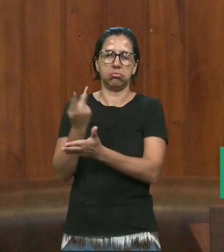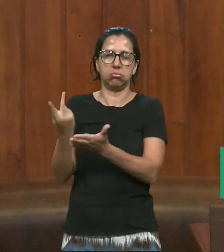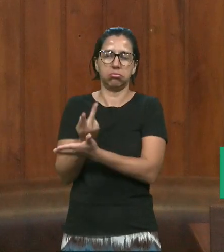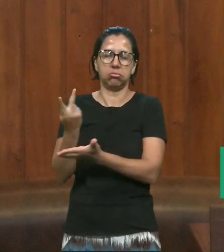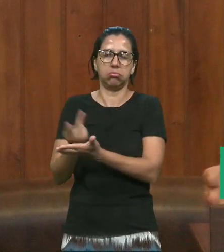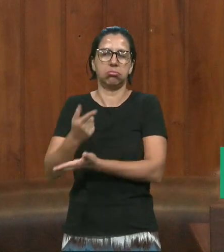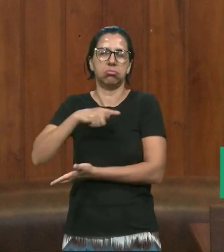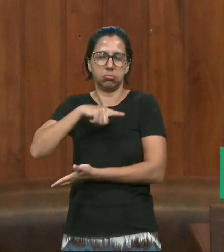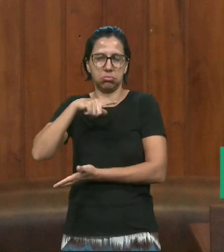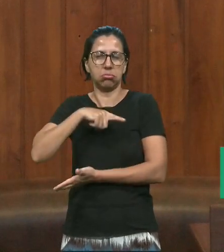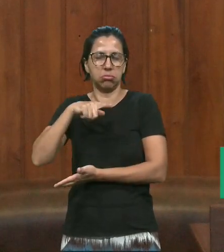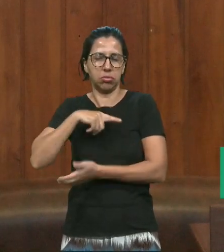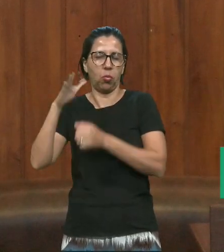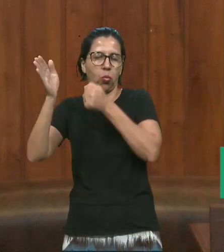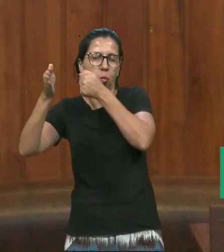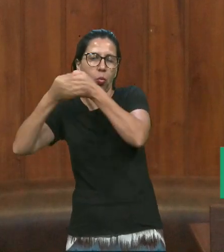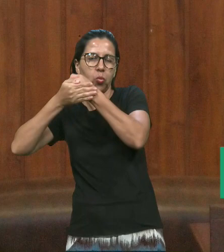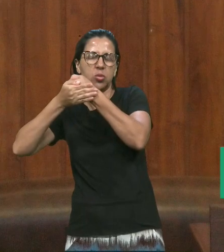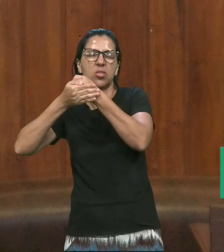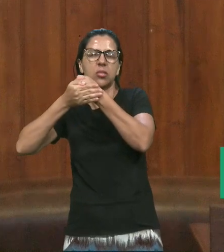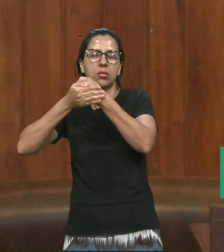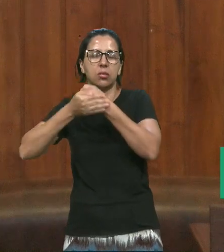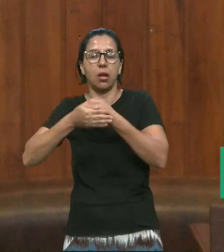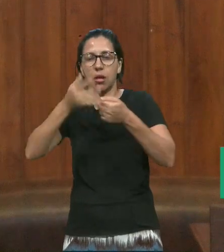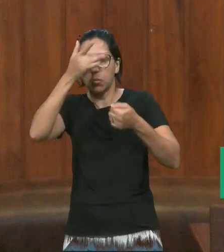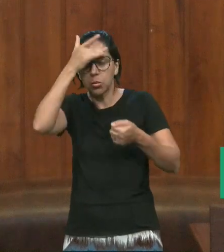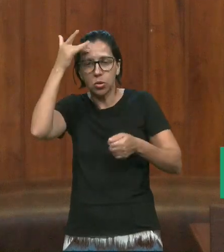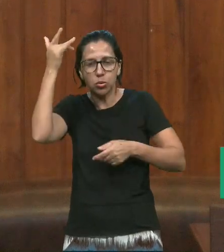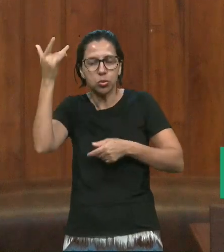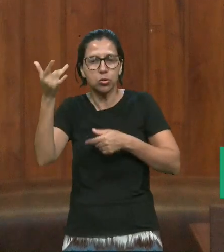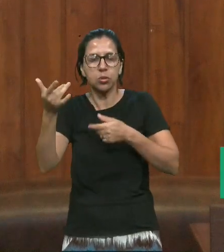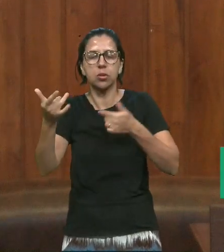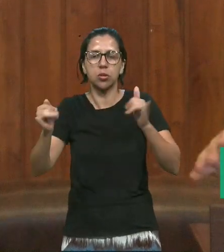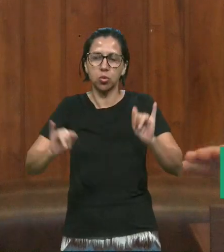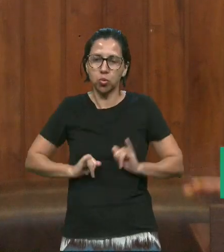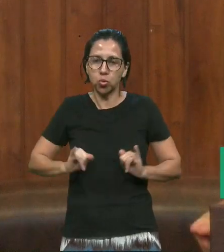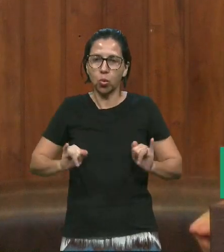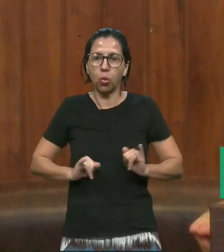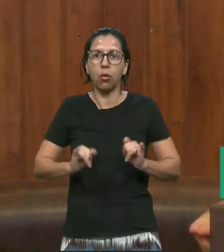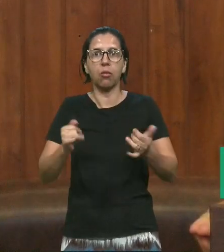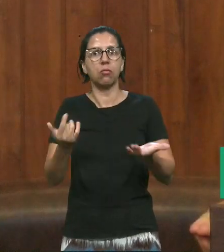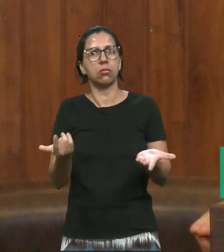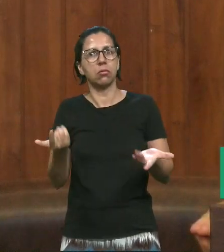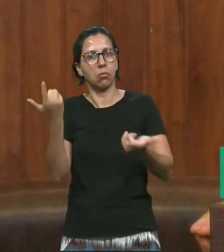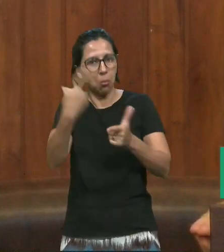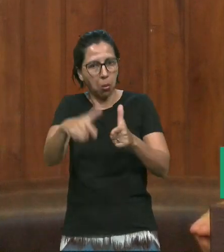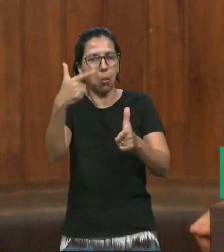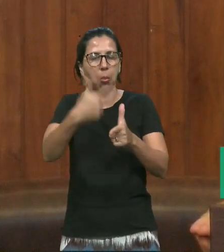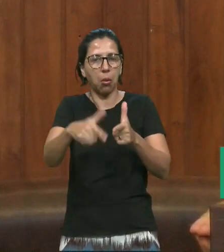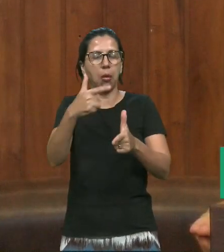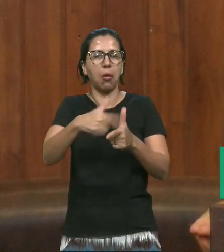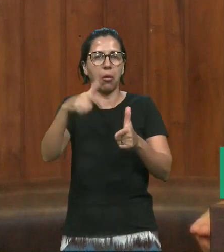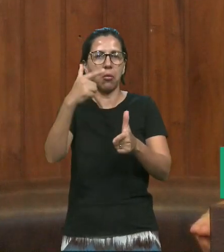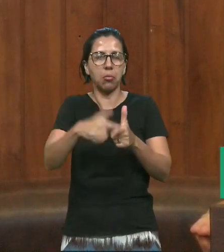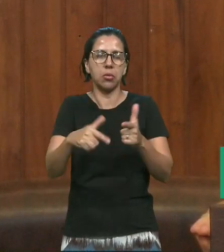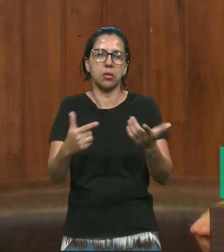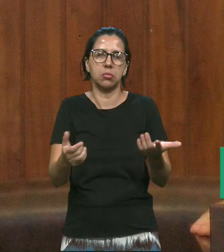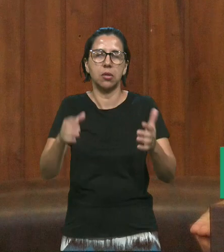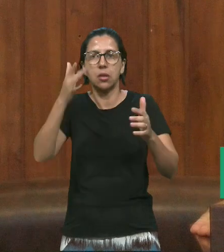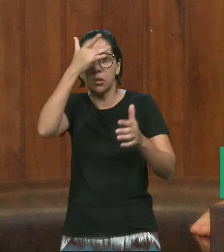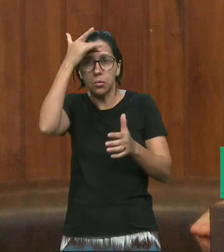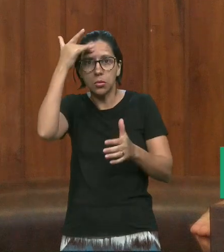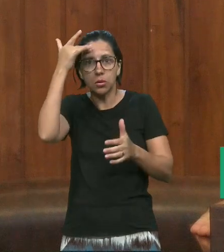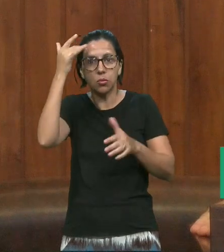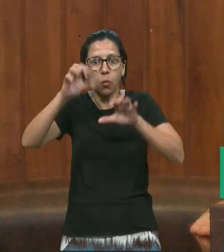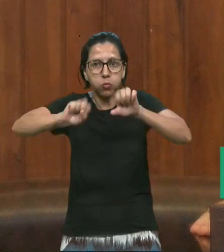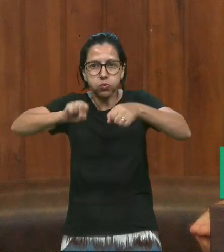irregularidade, e a população que já está sendo estrupada há décadas ainda tem que arcar com esses problemas. Eu tenho dó dos motoboy que